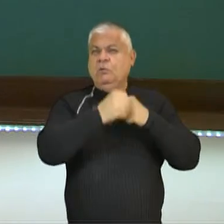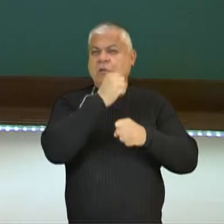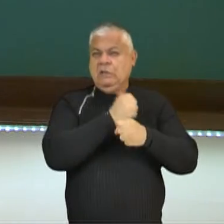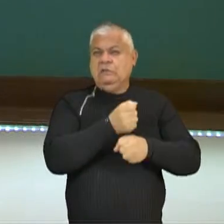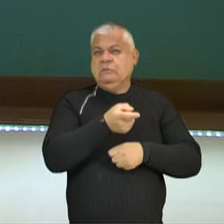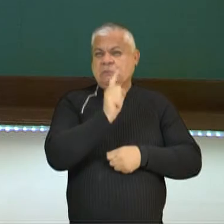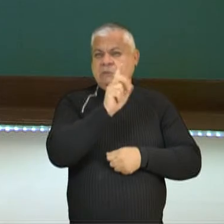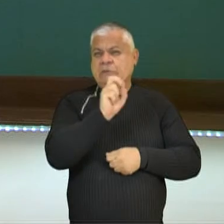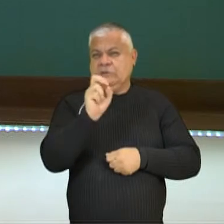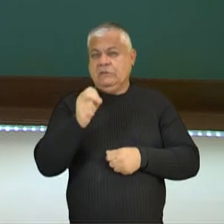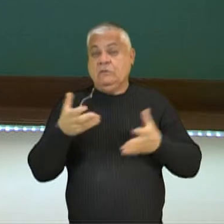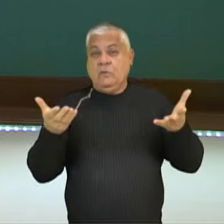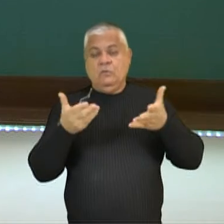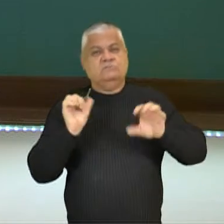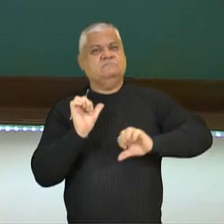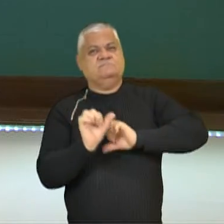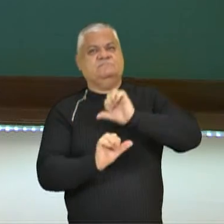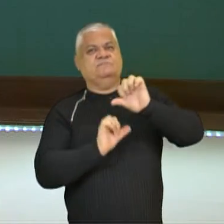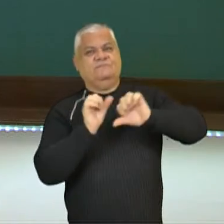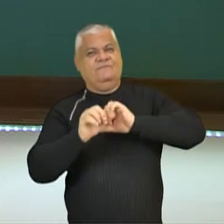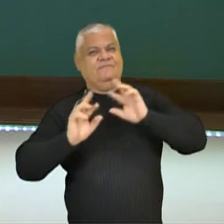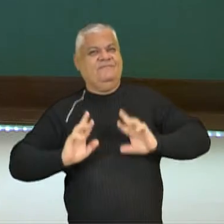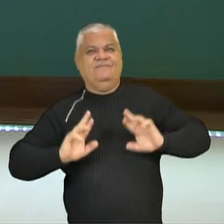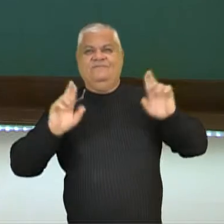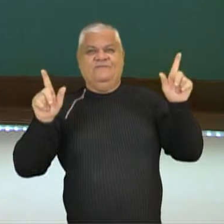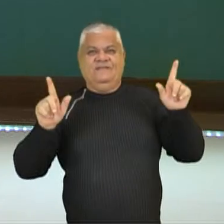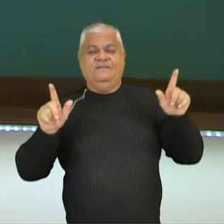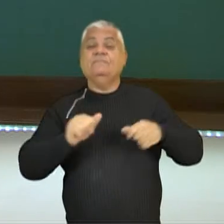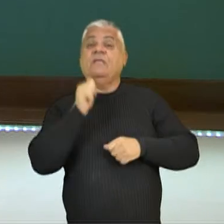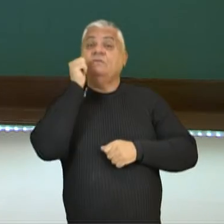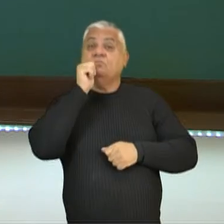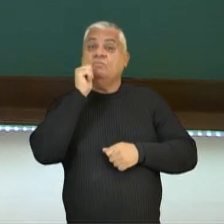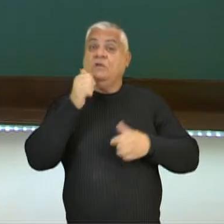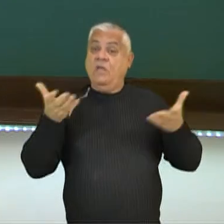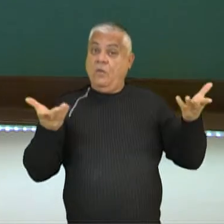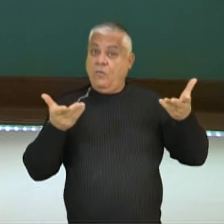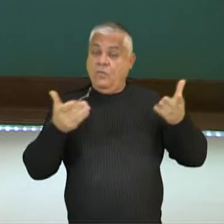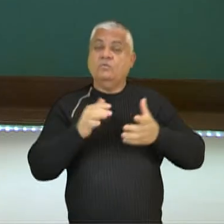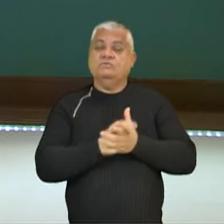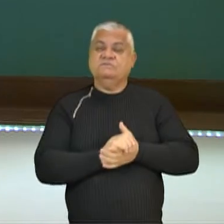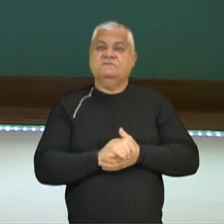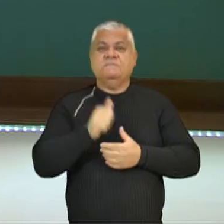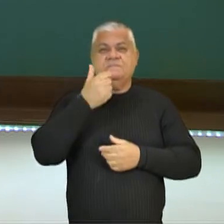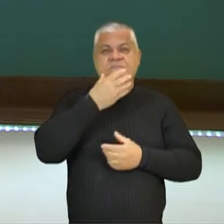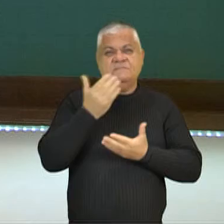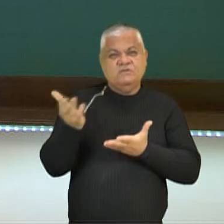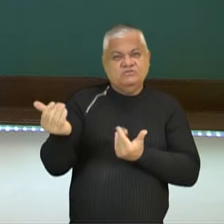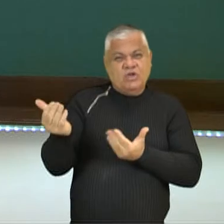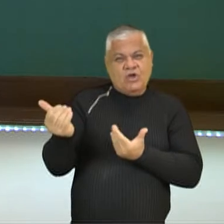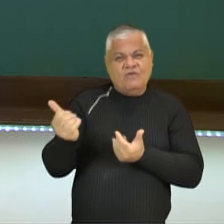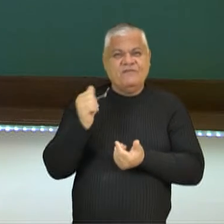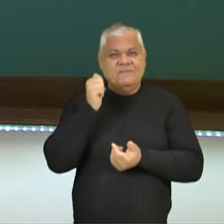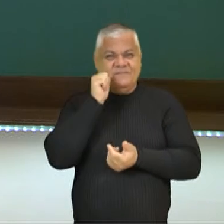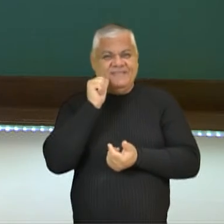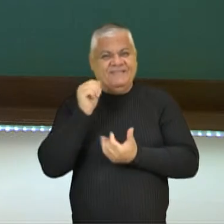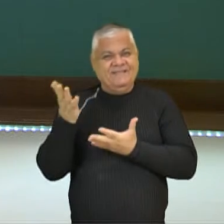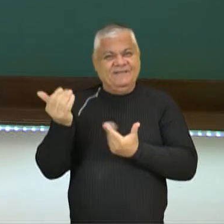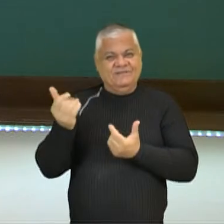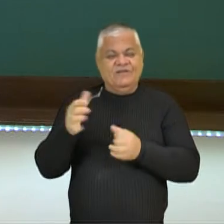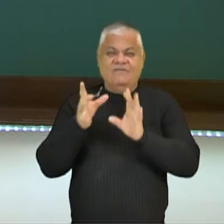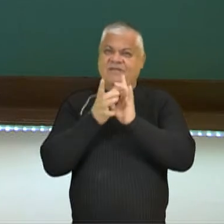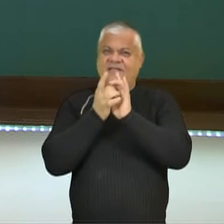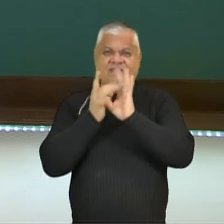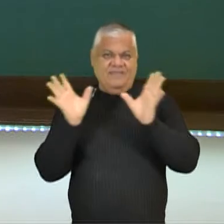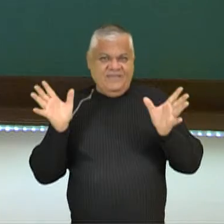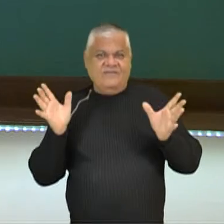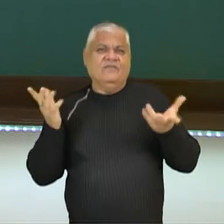que hoje tudo mudou, né? Hoje as mulheres, as meninas, as jovens têm mais liberdade